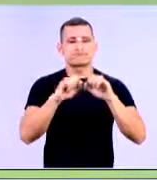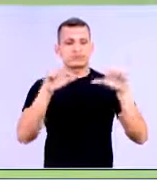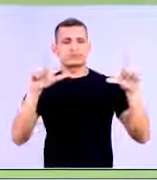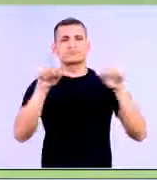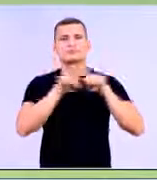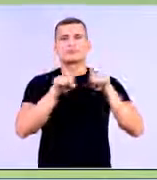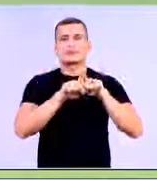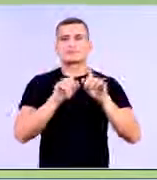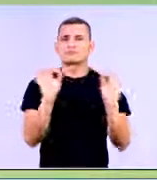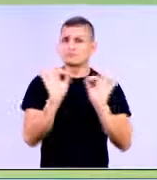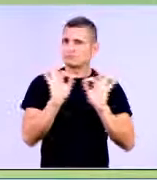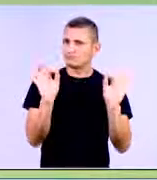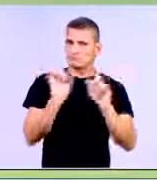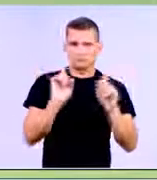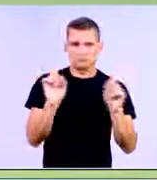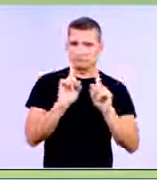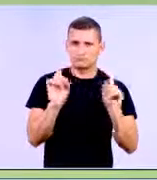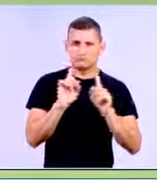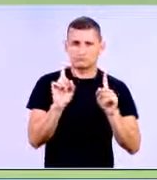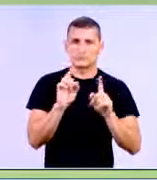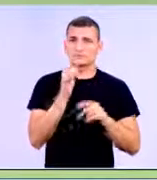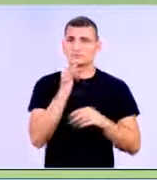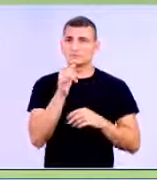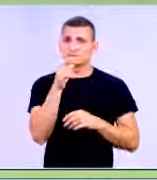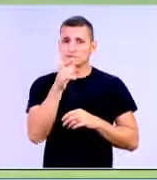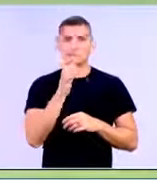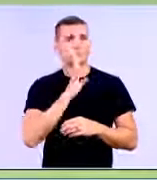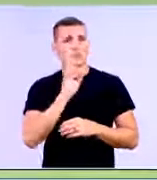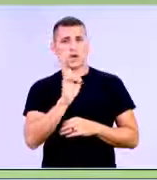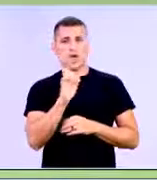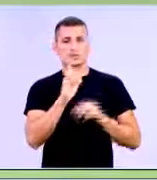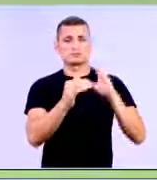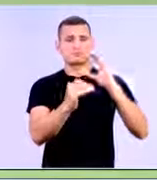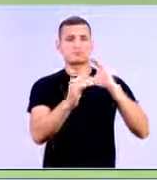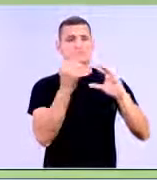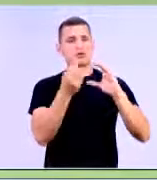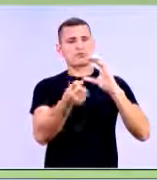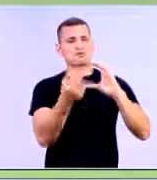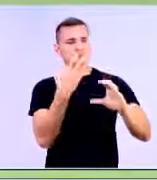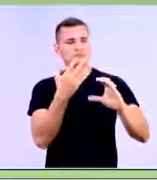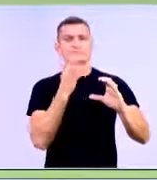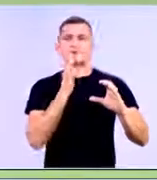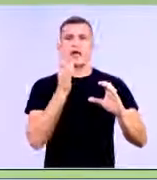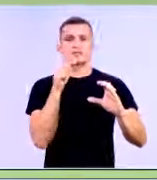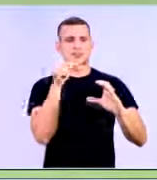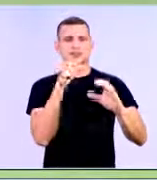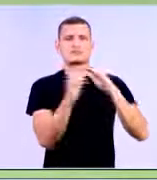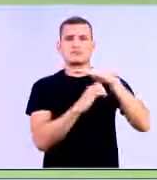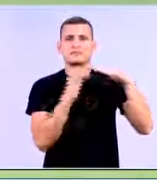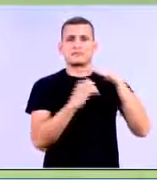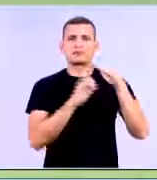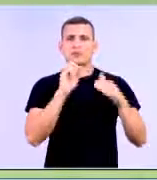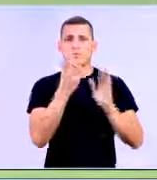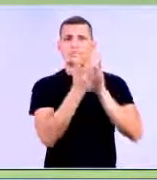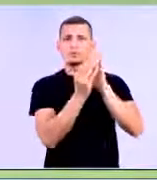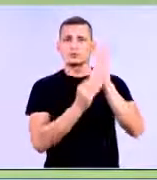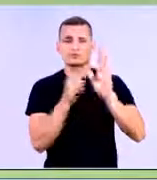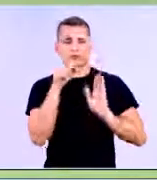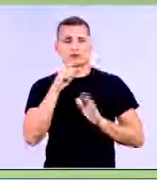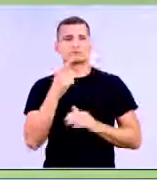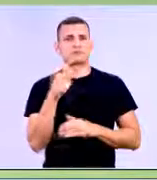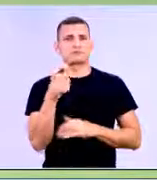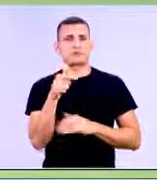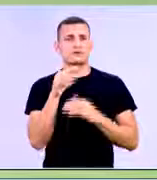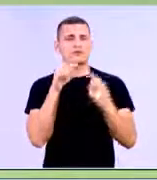entrada. Se você simplesmente desconhece aquela pessoa, desconhece aquela empresa, ou o conteúdo que está lá não é pertinente